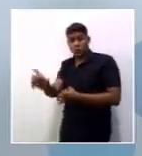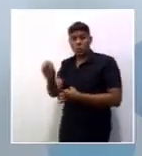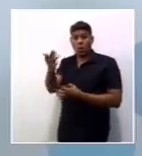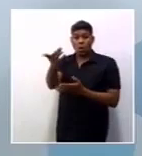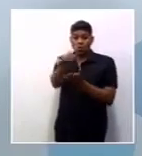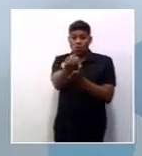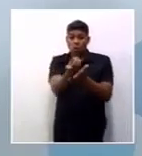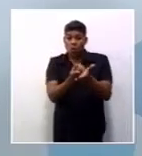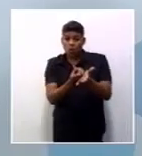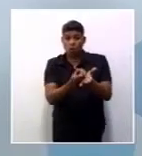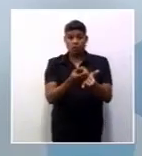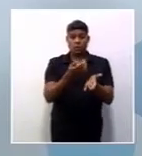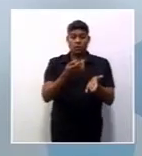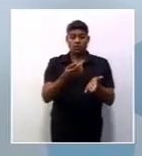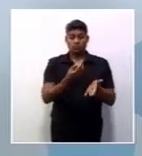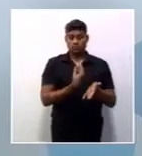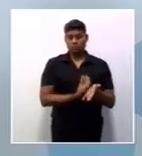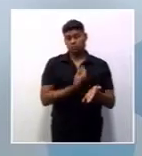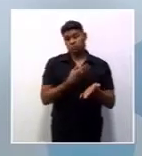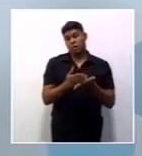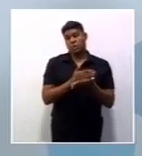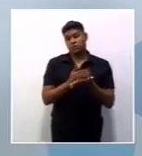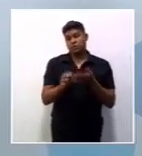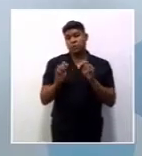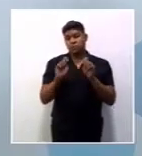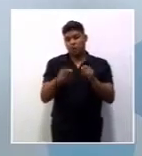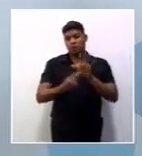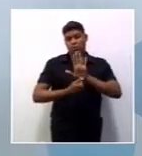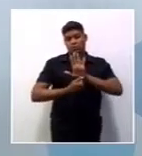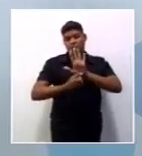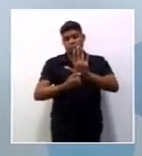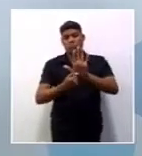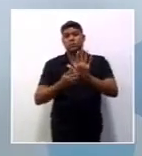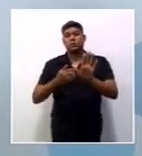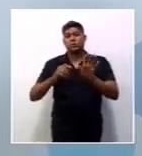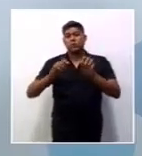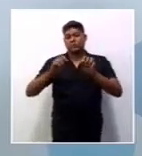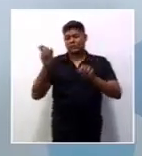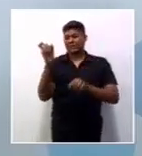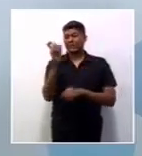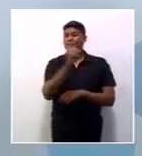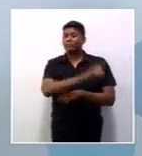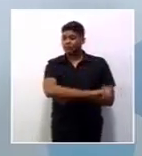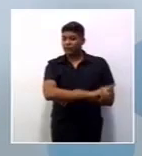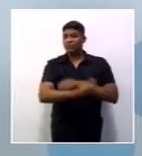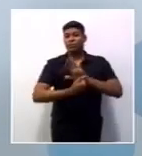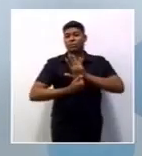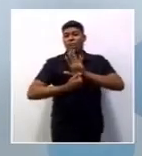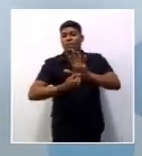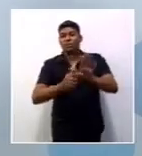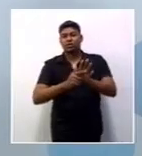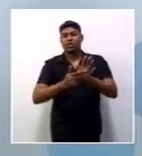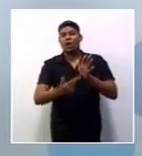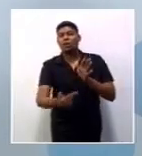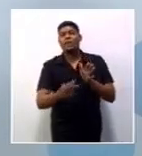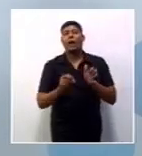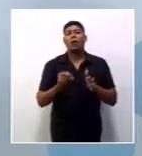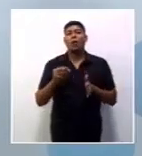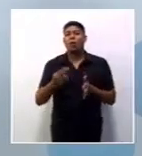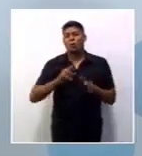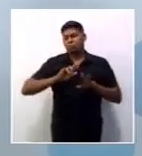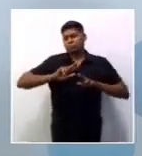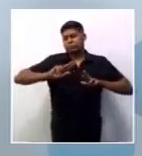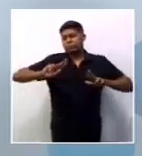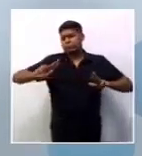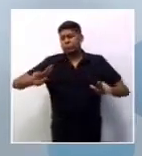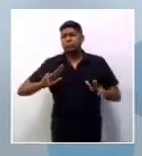documento verificado, muitas vezes ela pode aparecer. É muito mais difícil isso aparecer em jornais ou outros